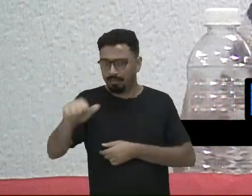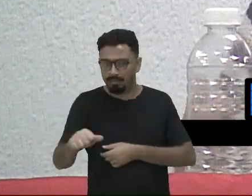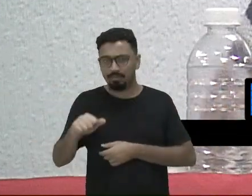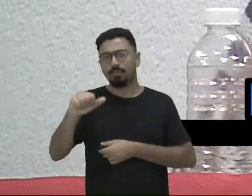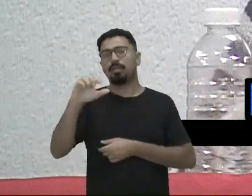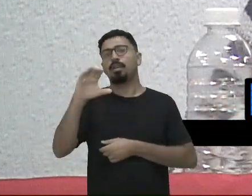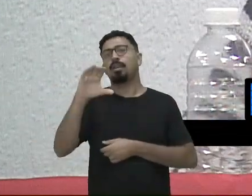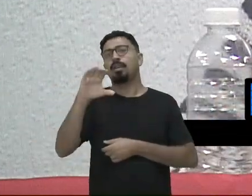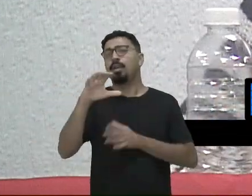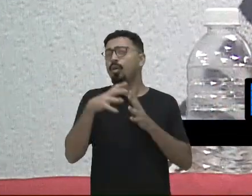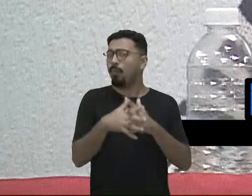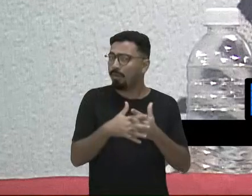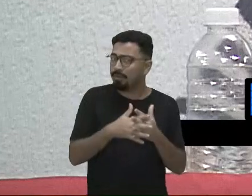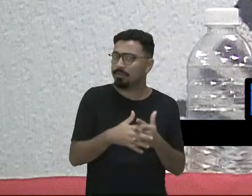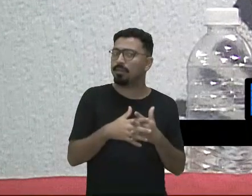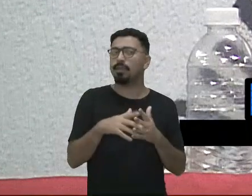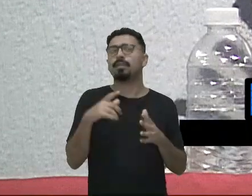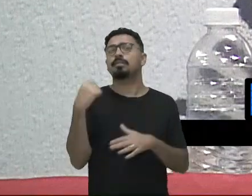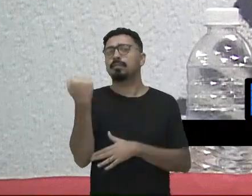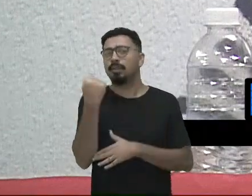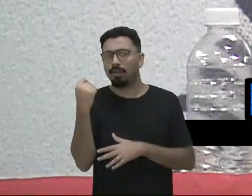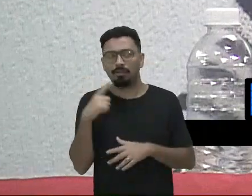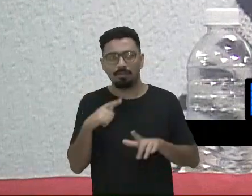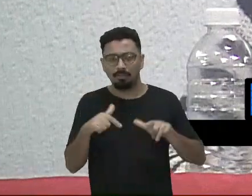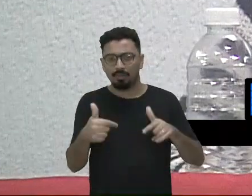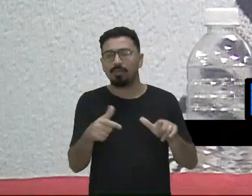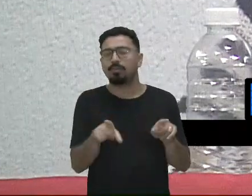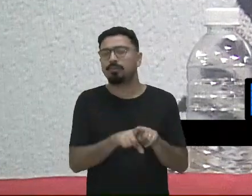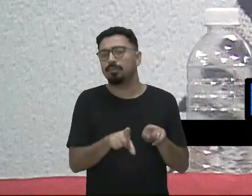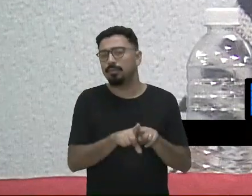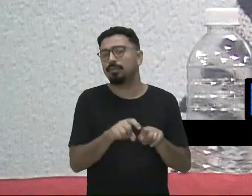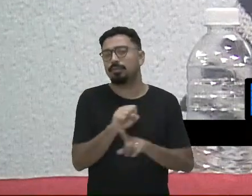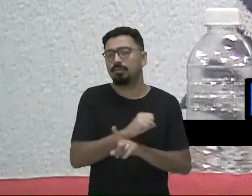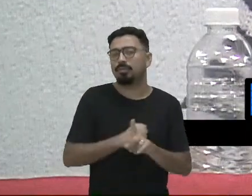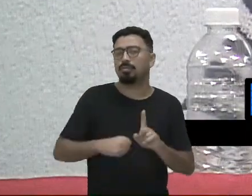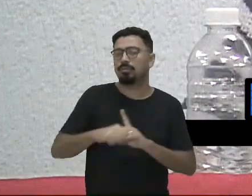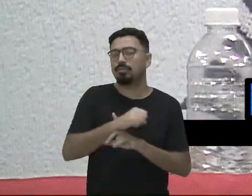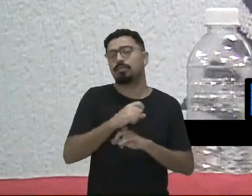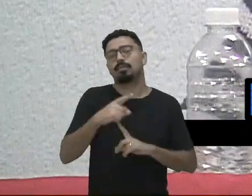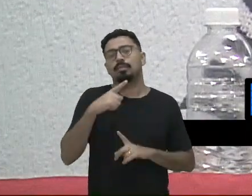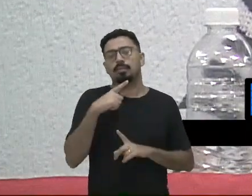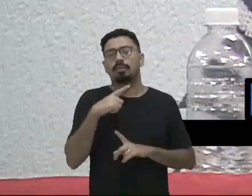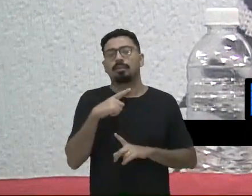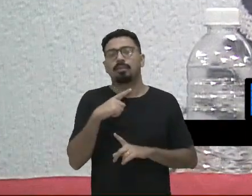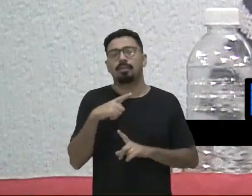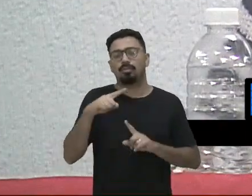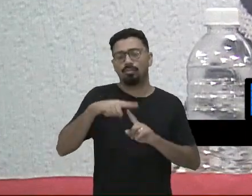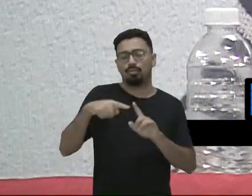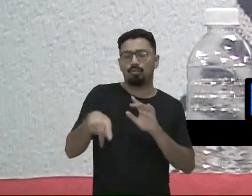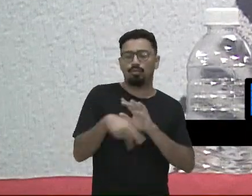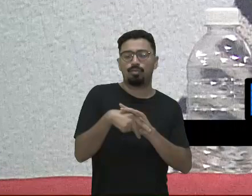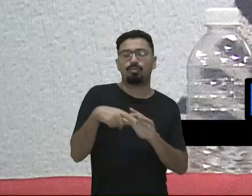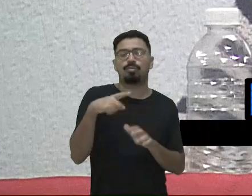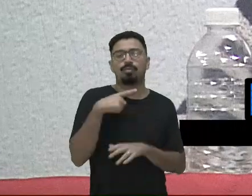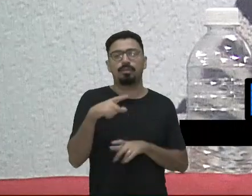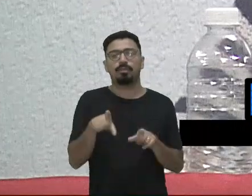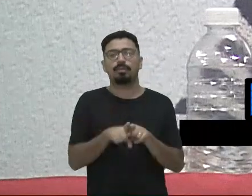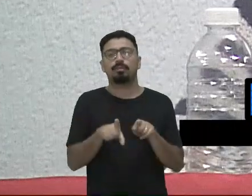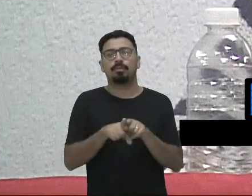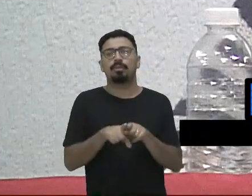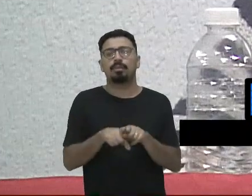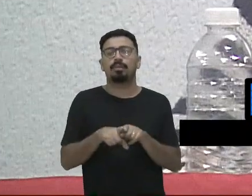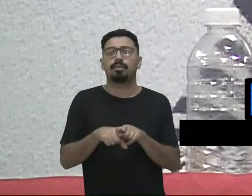de média complexidade e alta complexidade, além da tipificação nacional, que vem logo em seguida, no